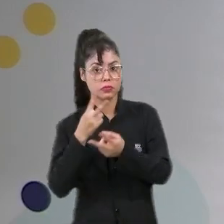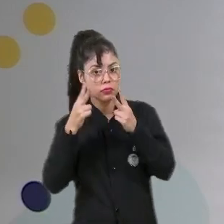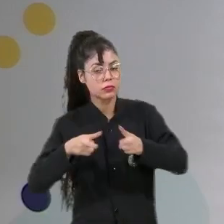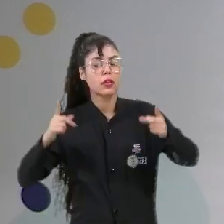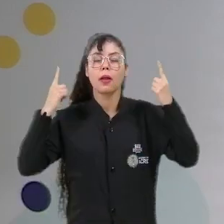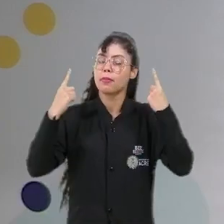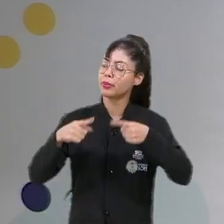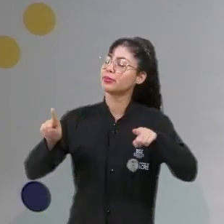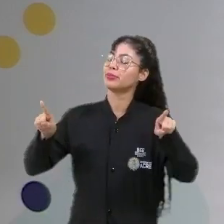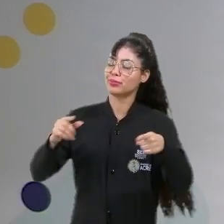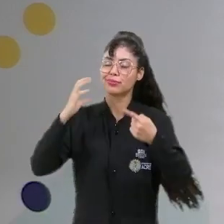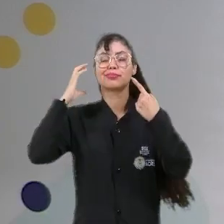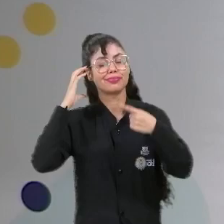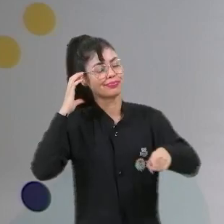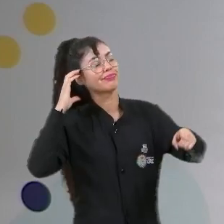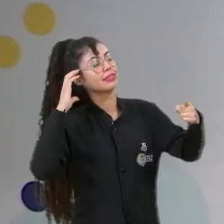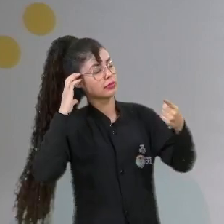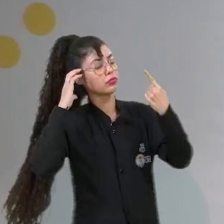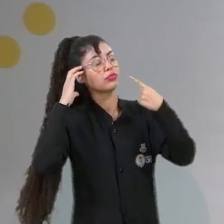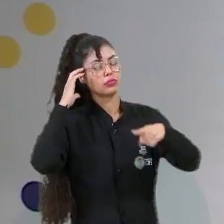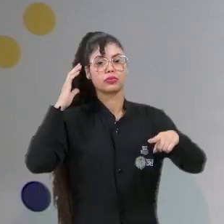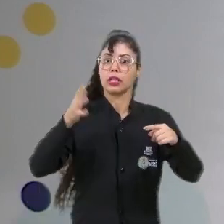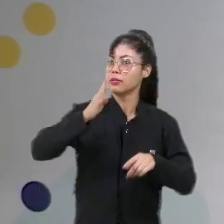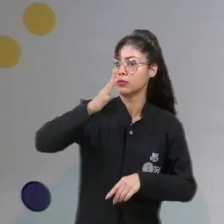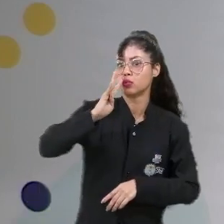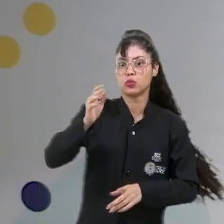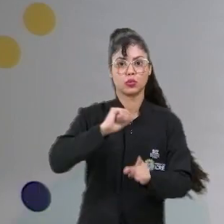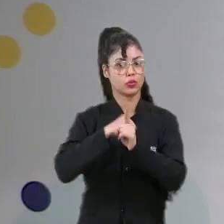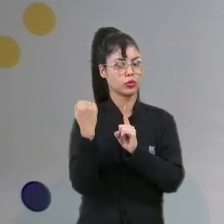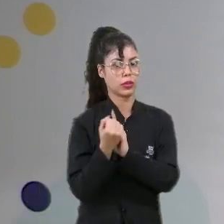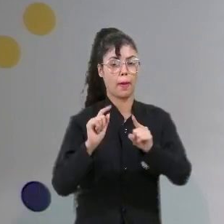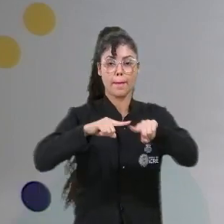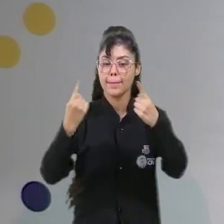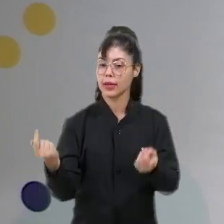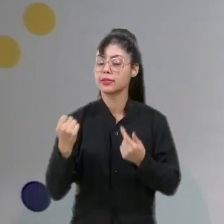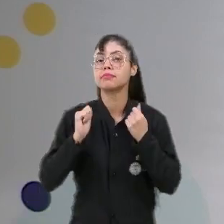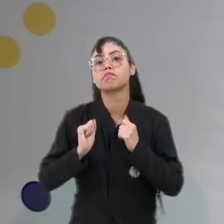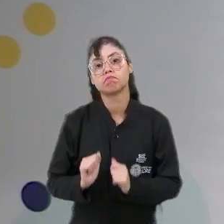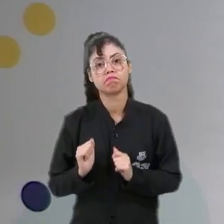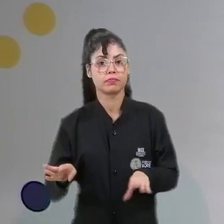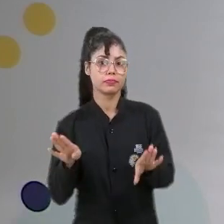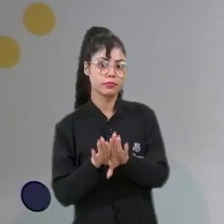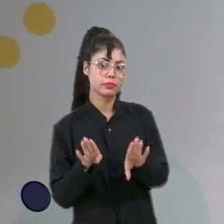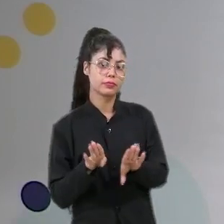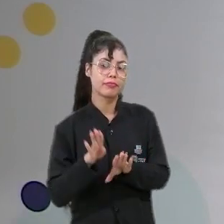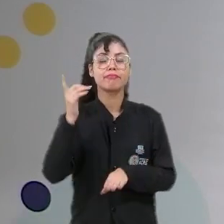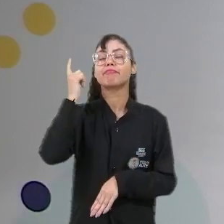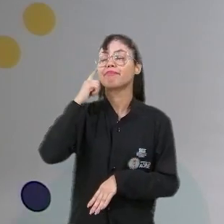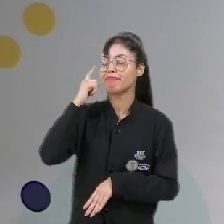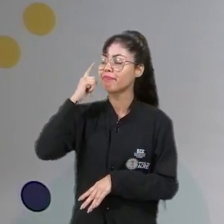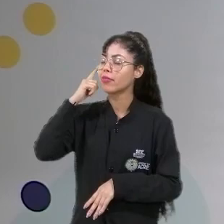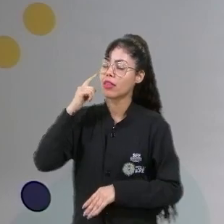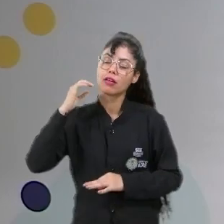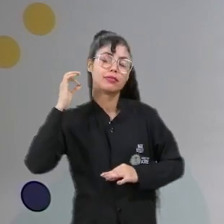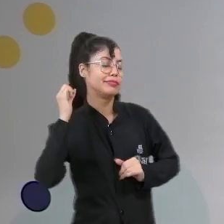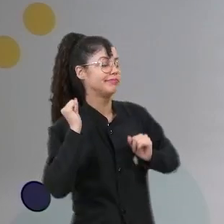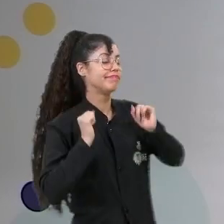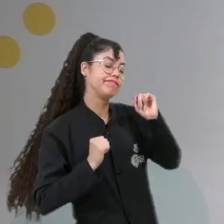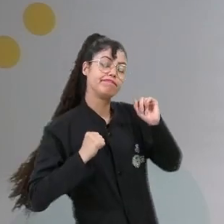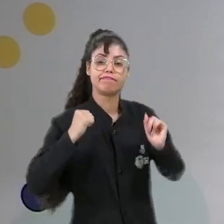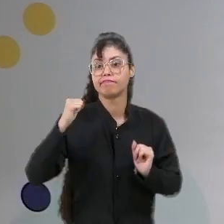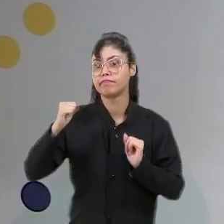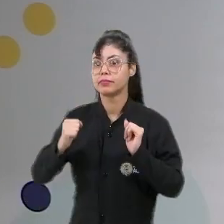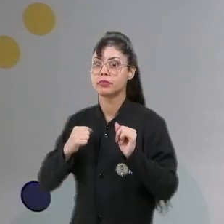uma música que ela não traz uma crítica social, mas que serve ali para lhe descontrair, para lhe entreter, para você